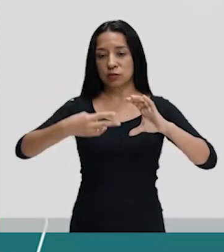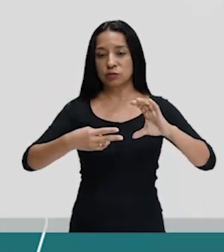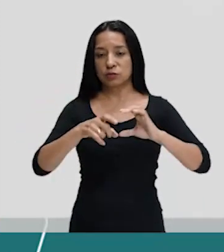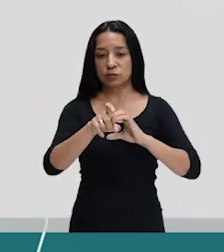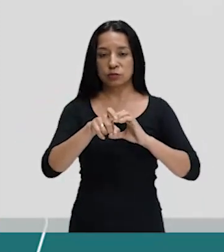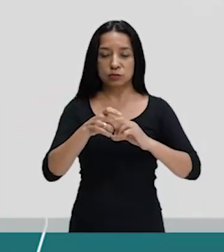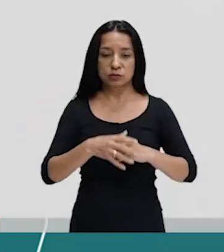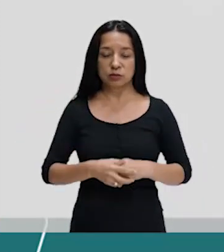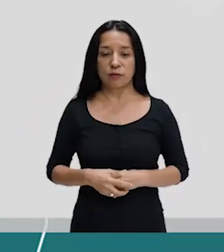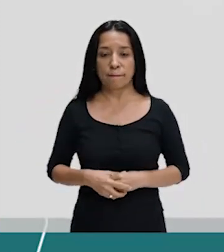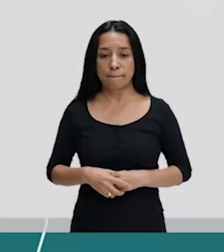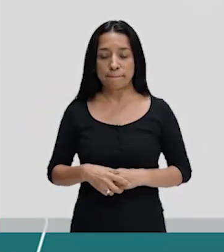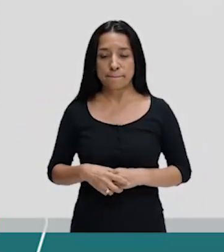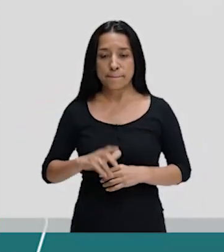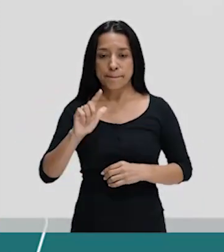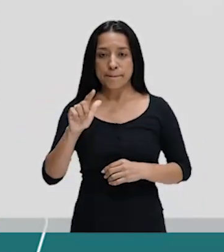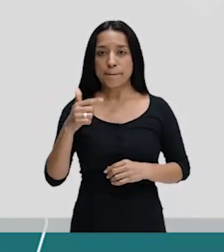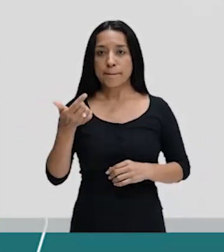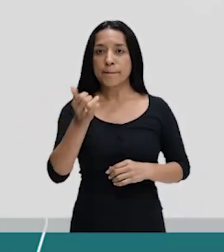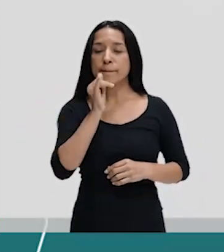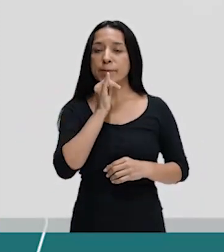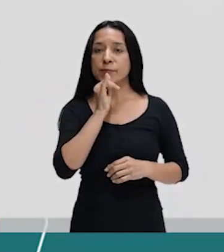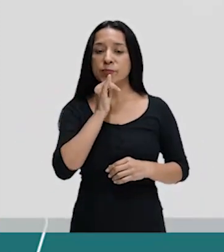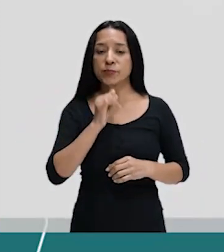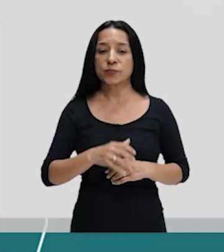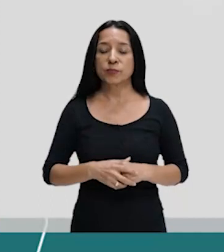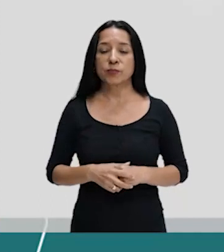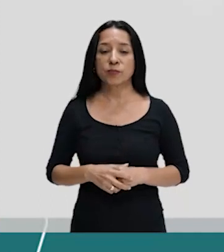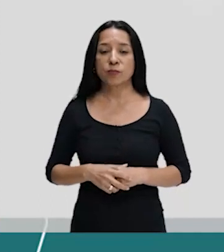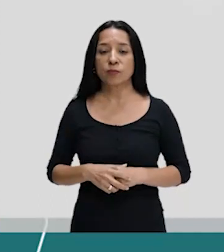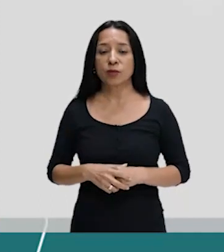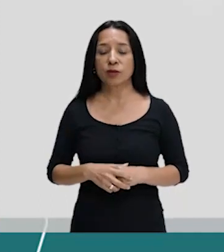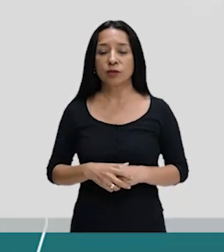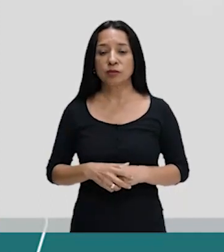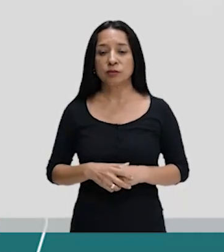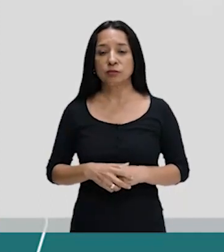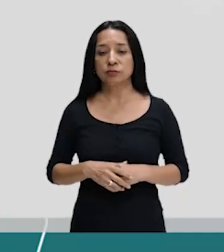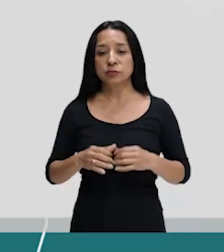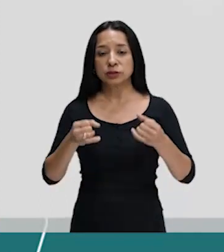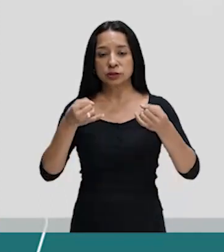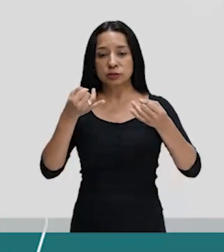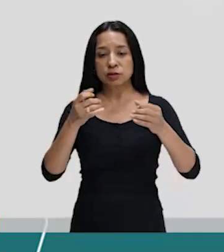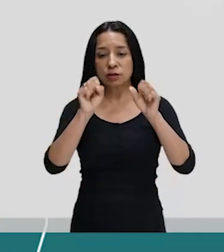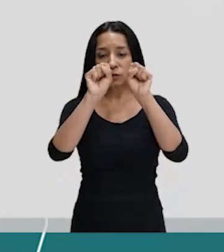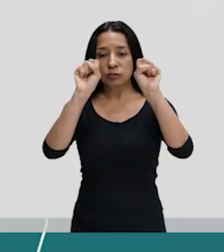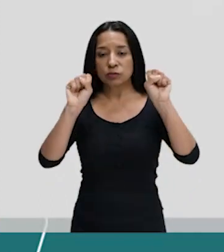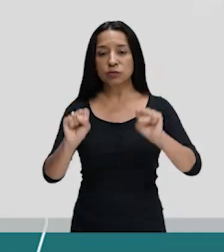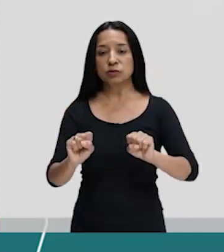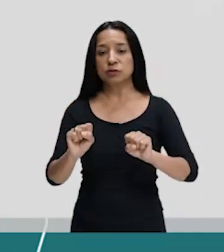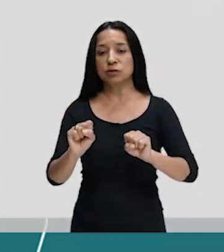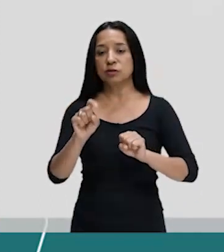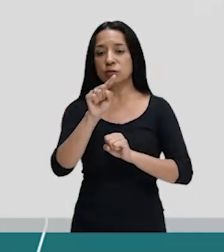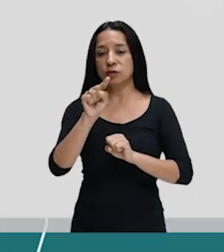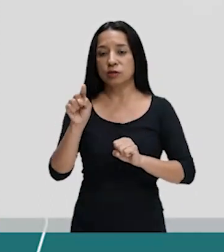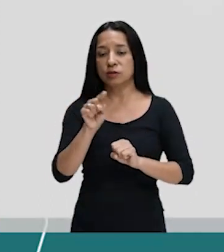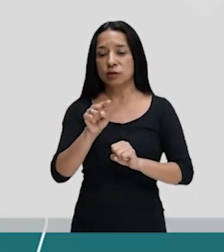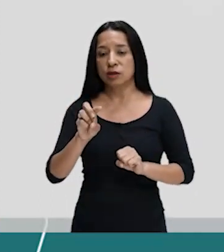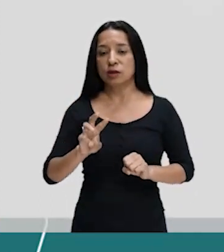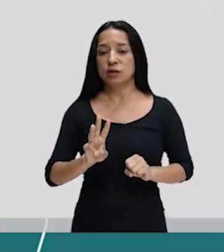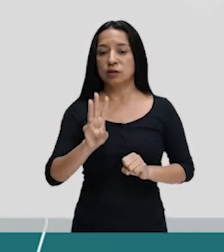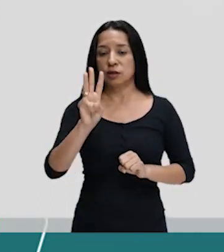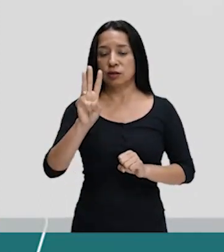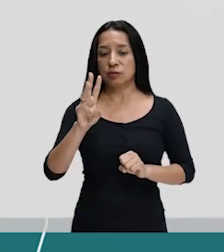X. Agora eu vou dar um outro exemplo para vocês, falando do sistema ZW, que acontece, por exemplo,